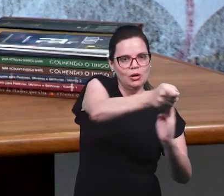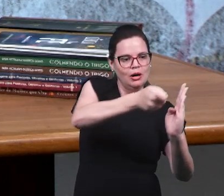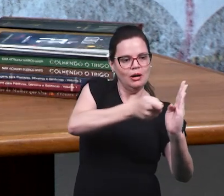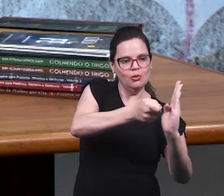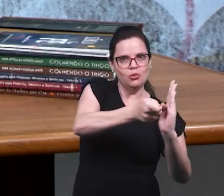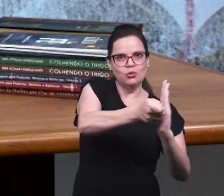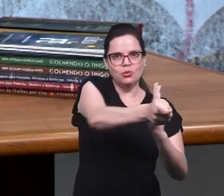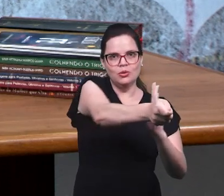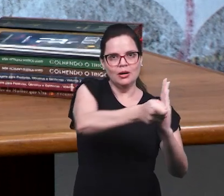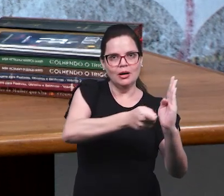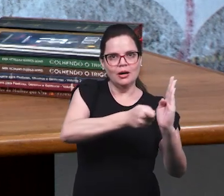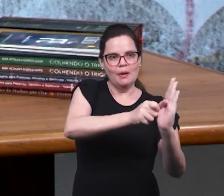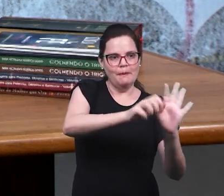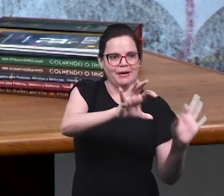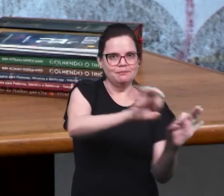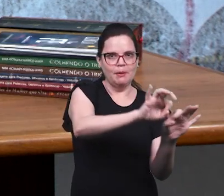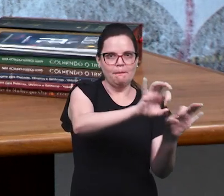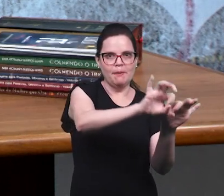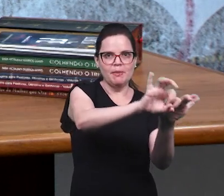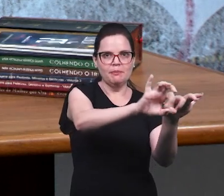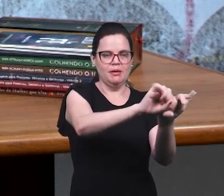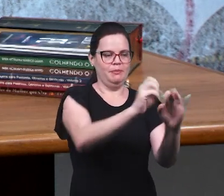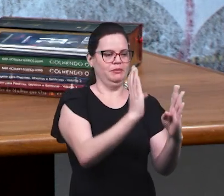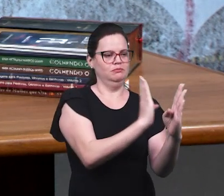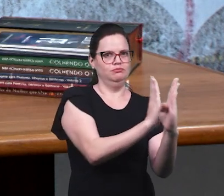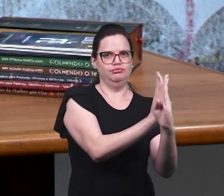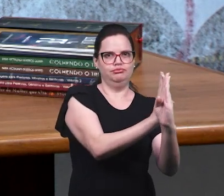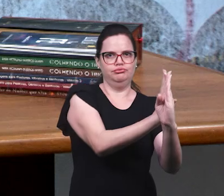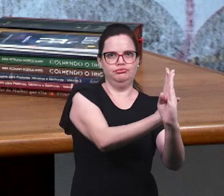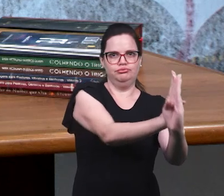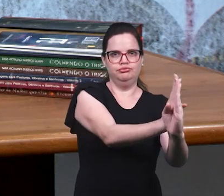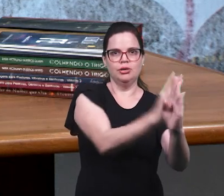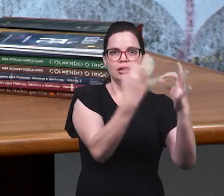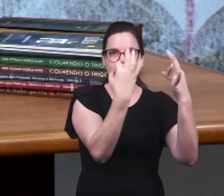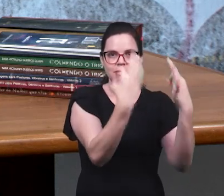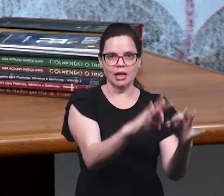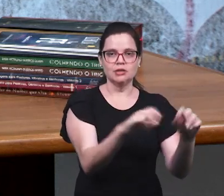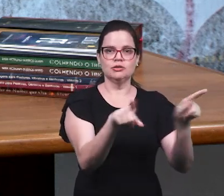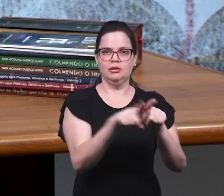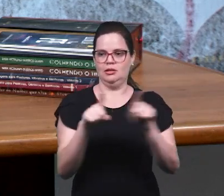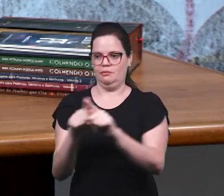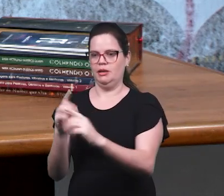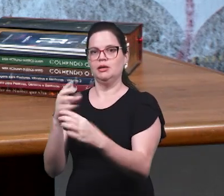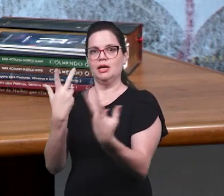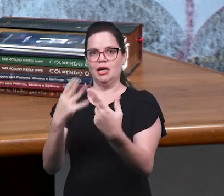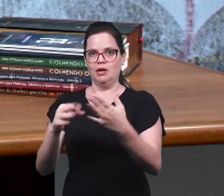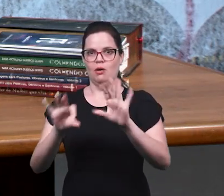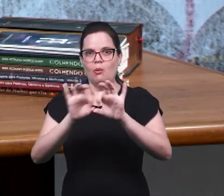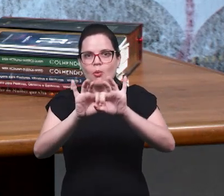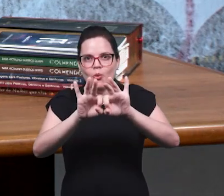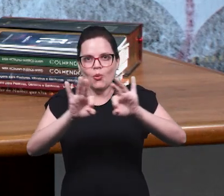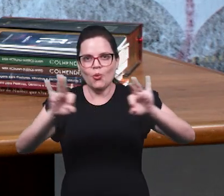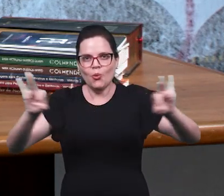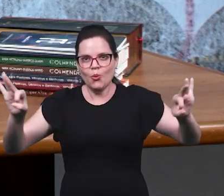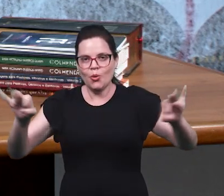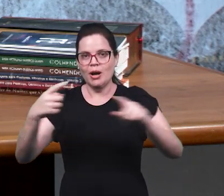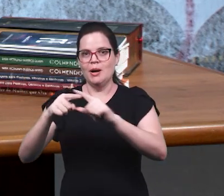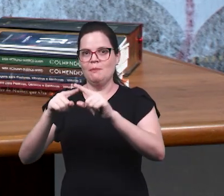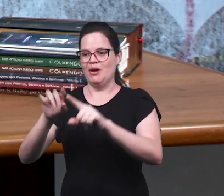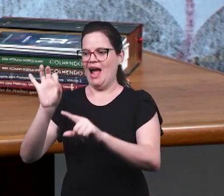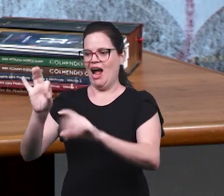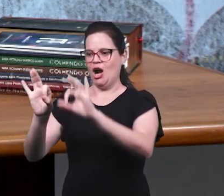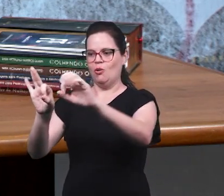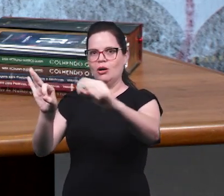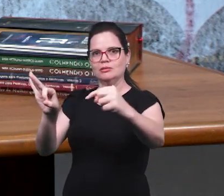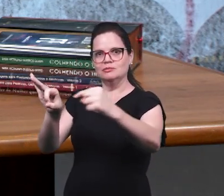do tabernáculo, como também 5 barras para as tábuas do outro lado do tabernáculo, de ambas as